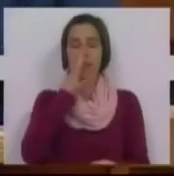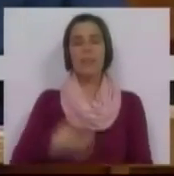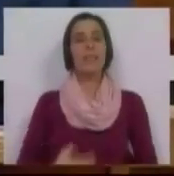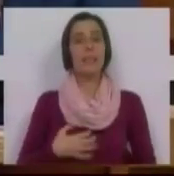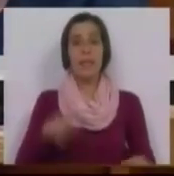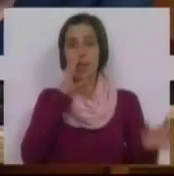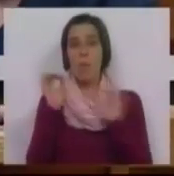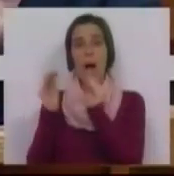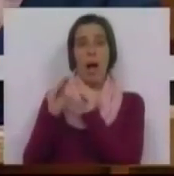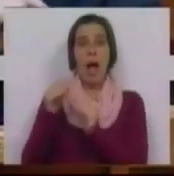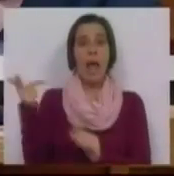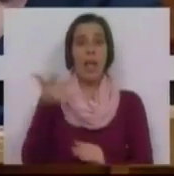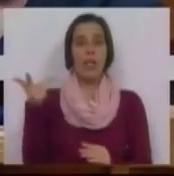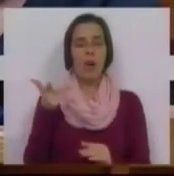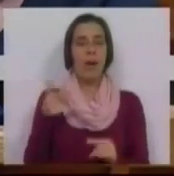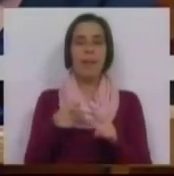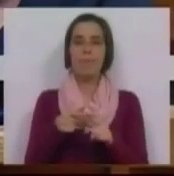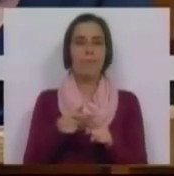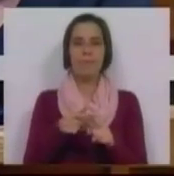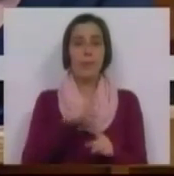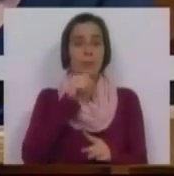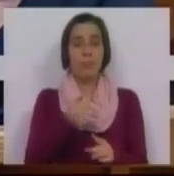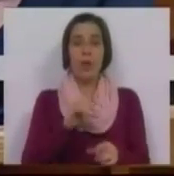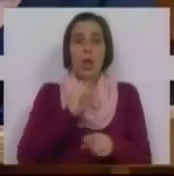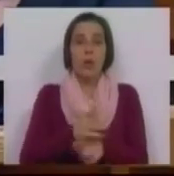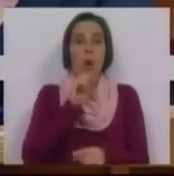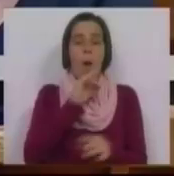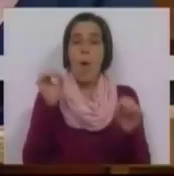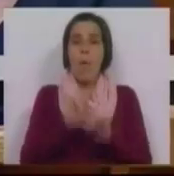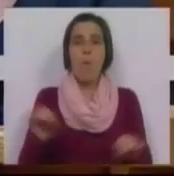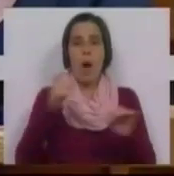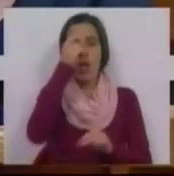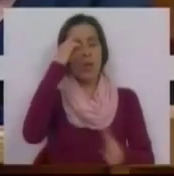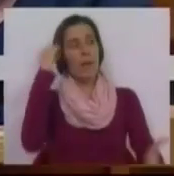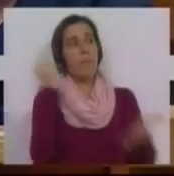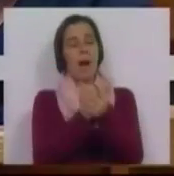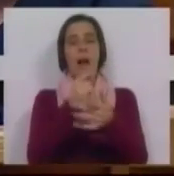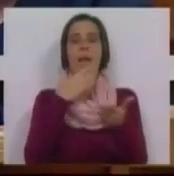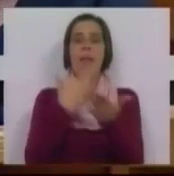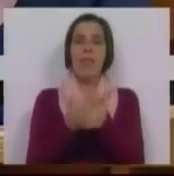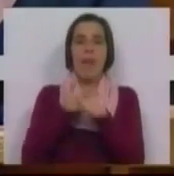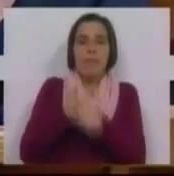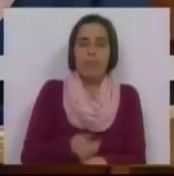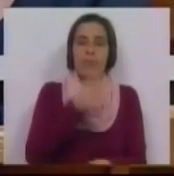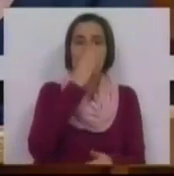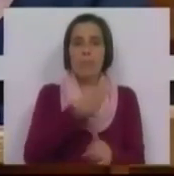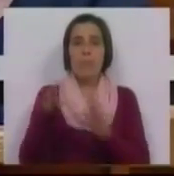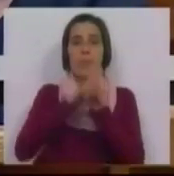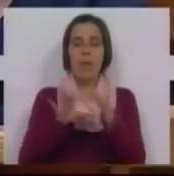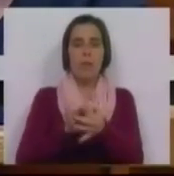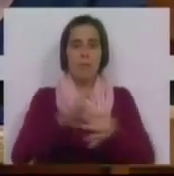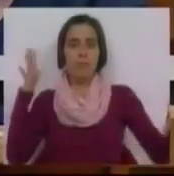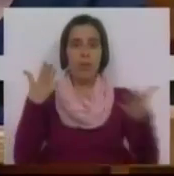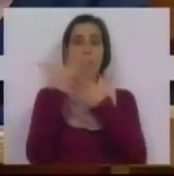que sem o alibi da Troika, tão cedo, não terá uma outra oportunidade histórica para aplicar o seu programa,